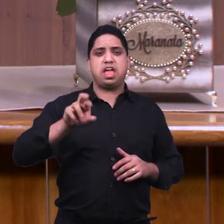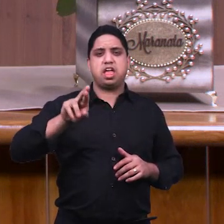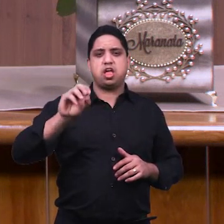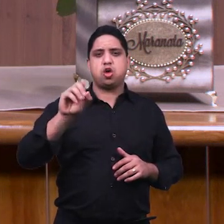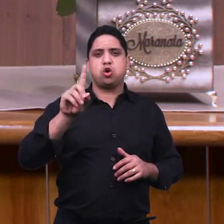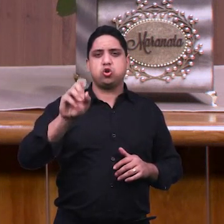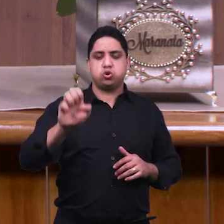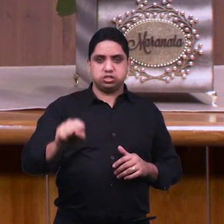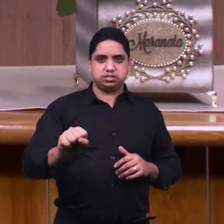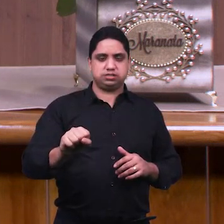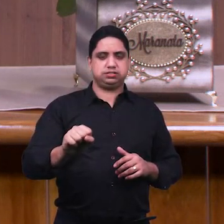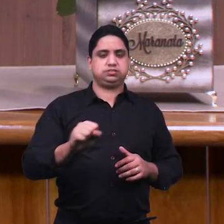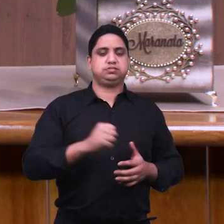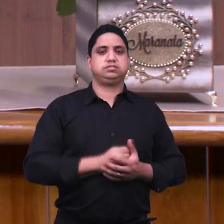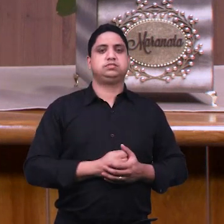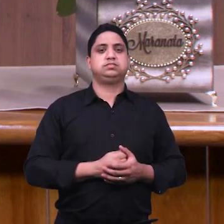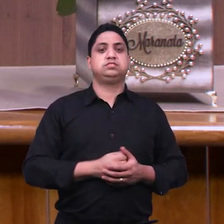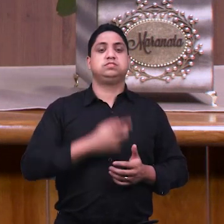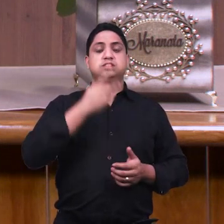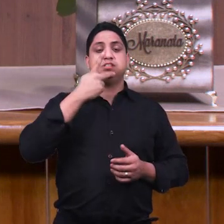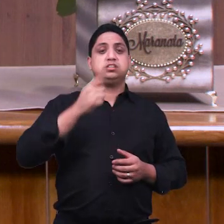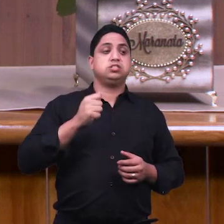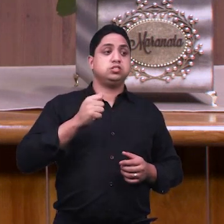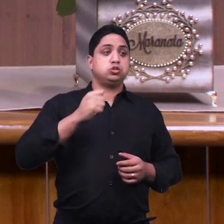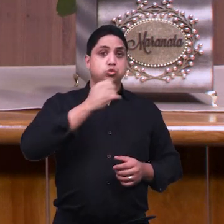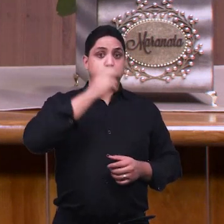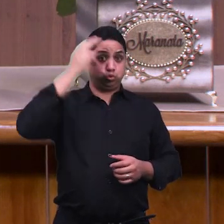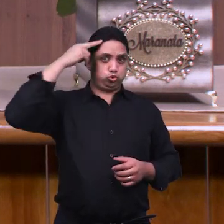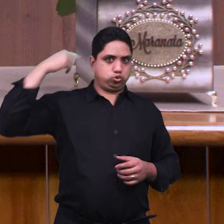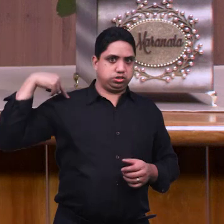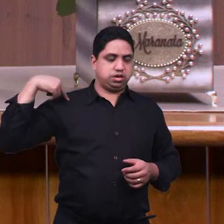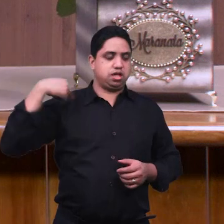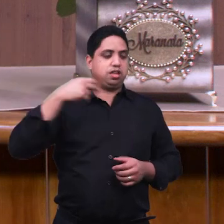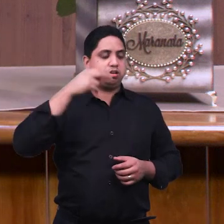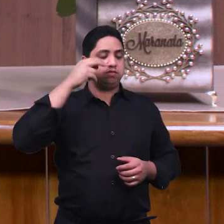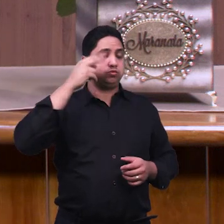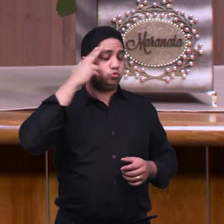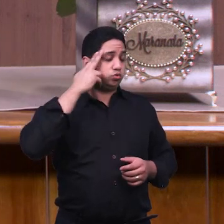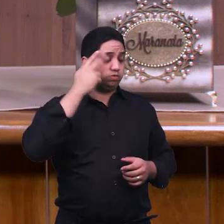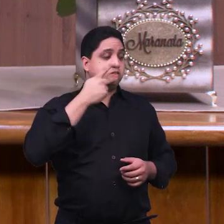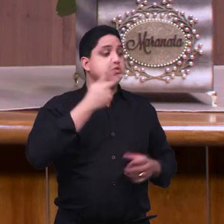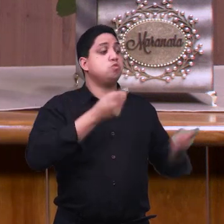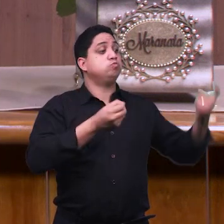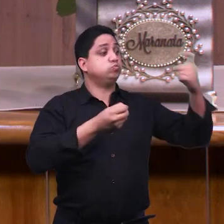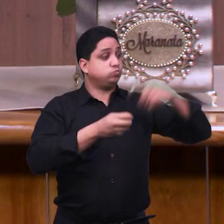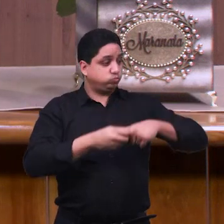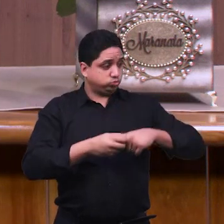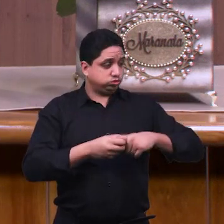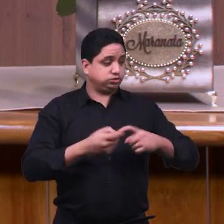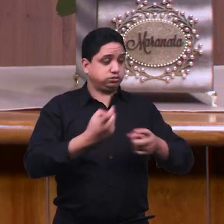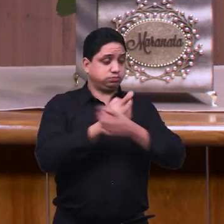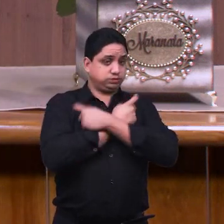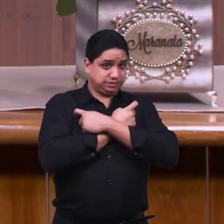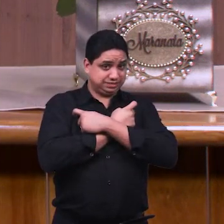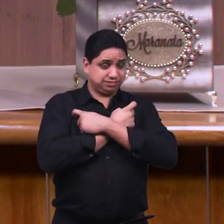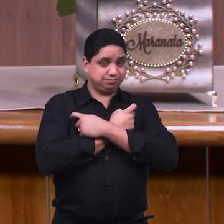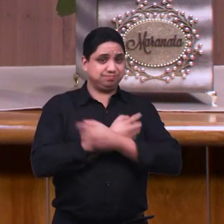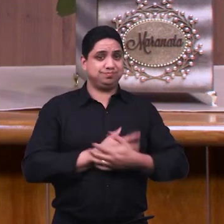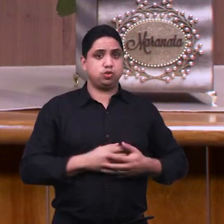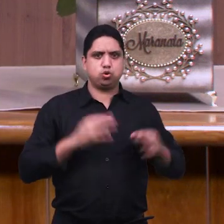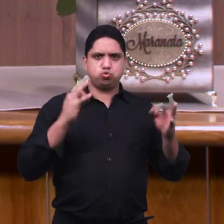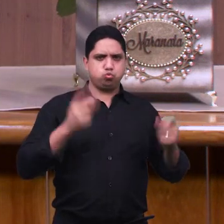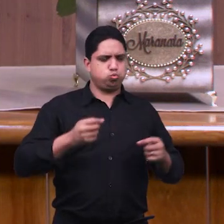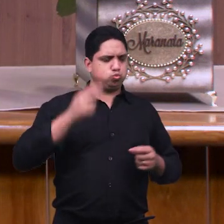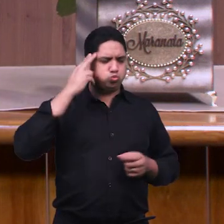visitou José em sonhos para falar o seguinte, José volta do Egito, teve um sonho para ele ir para o Egito, um sonho para ele voltar,